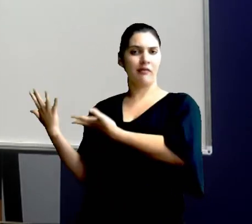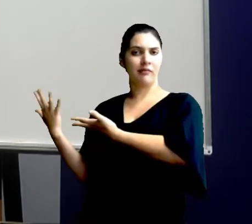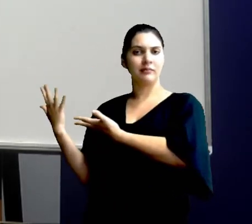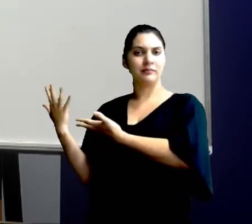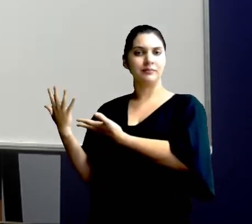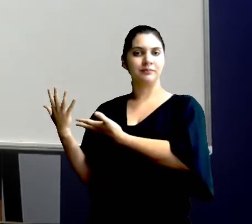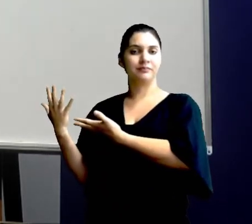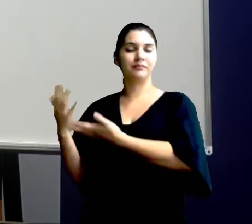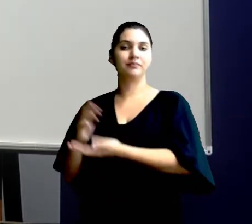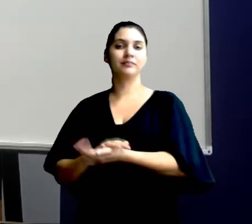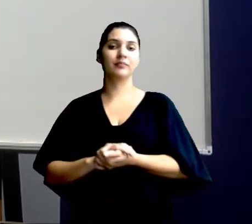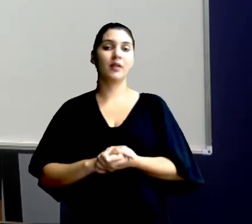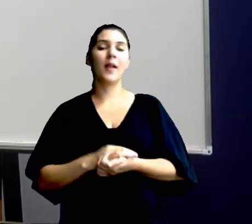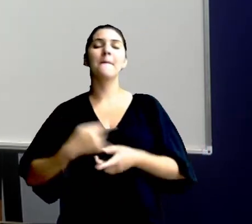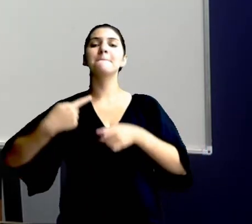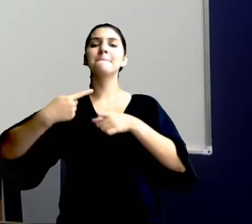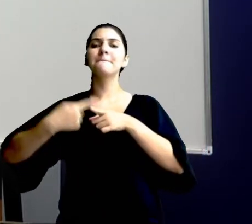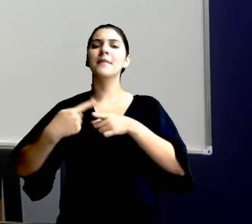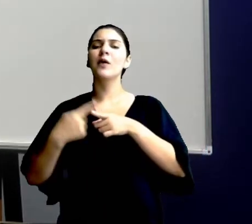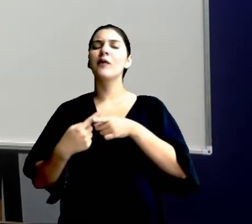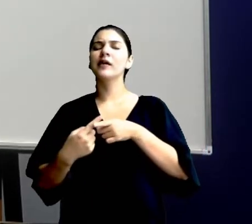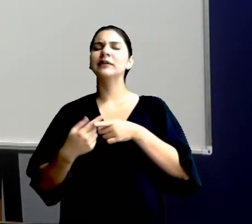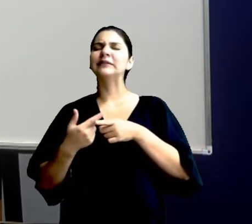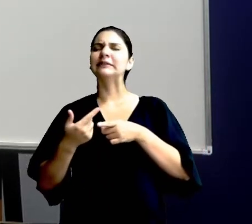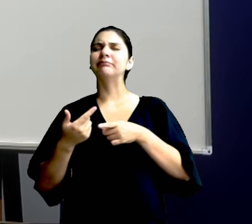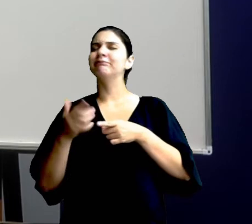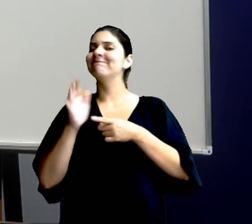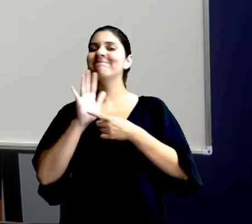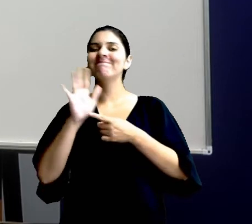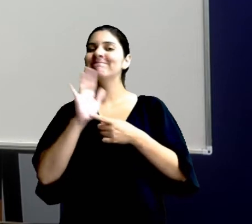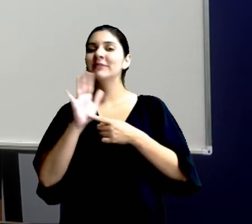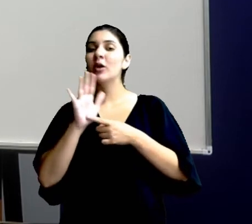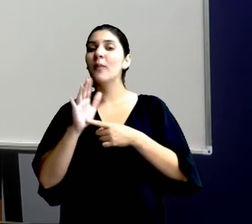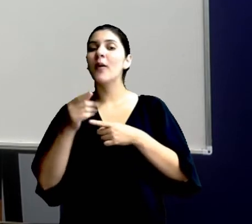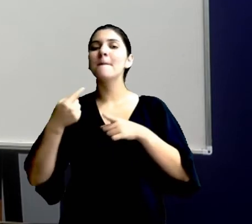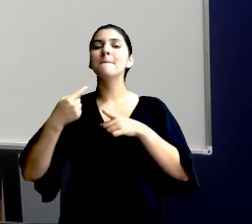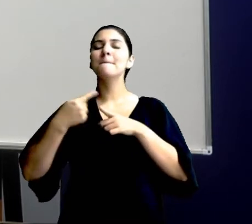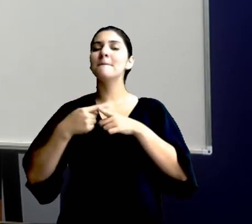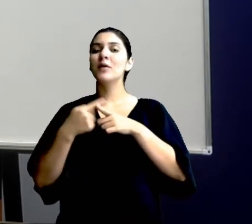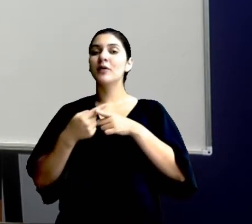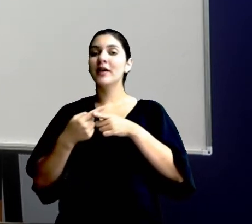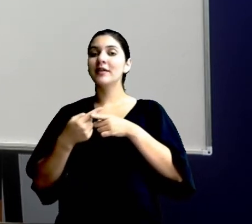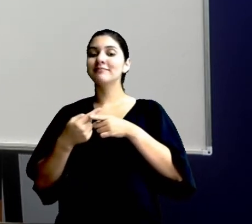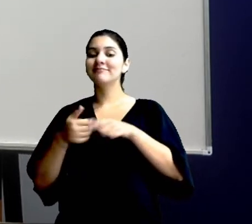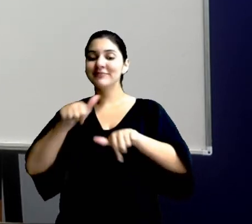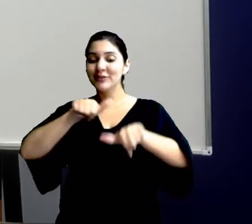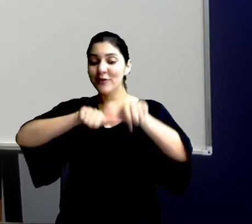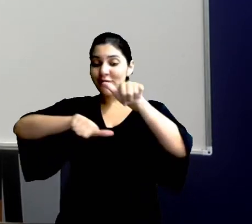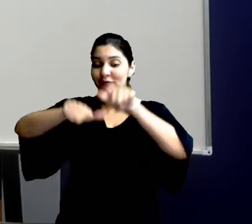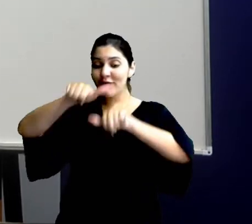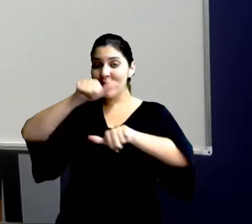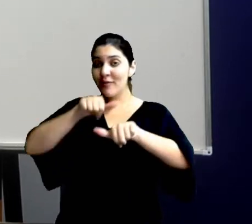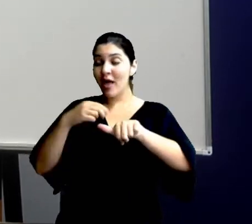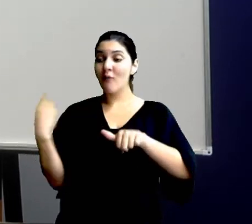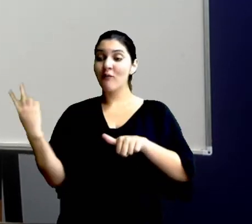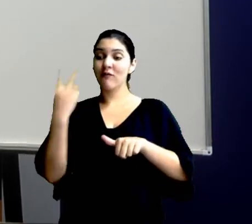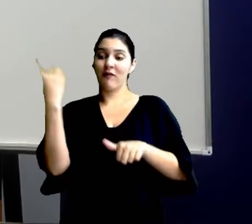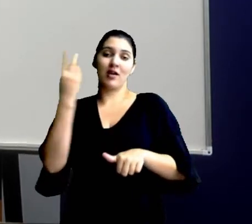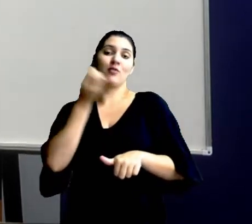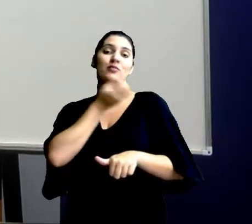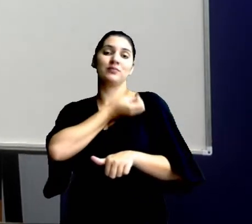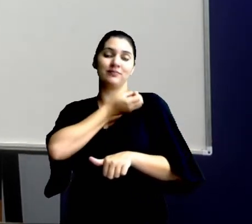ele tem uma vírgula. Por que ele não aparece? Porque ele não vai mudar o valor